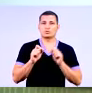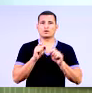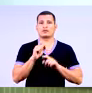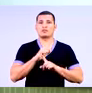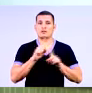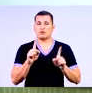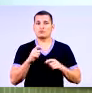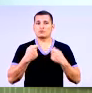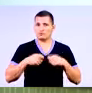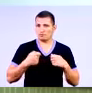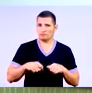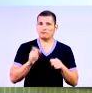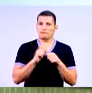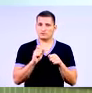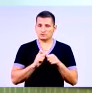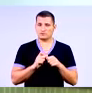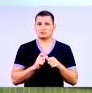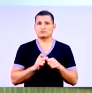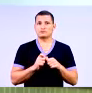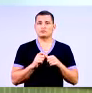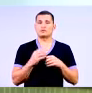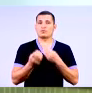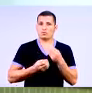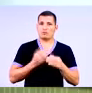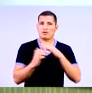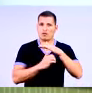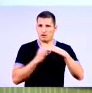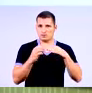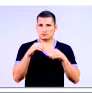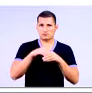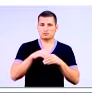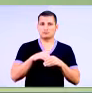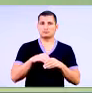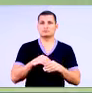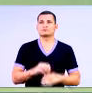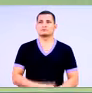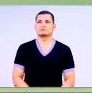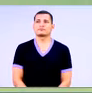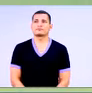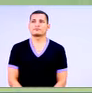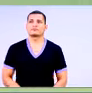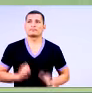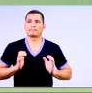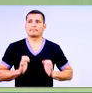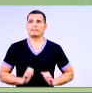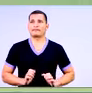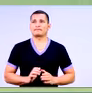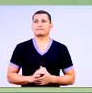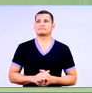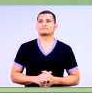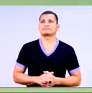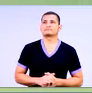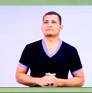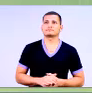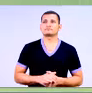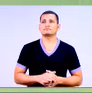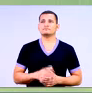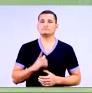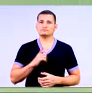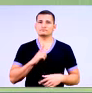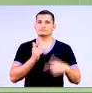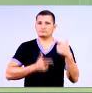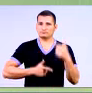comportamento ético dentro da empresa. Nós trouxemos aqui também uma discussão a respeito da ética na área